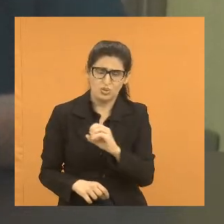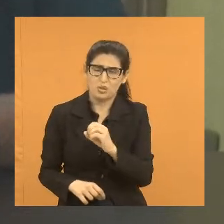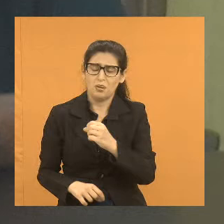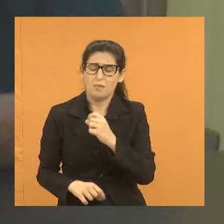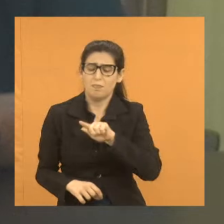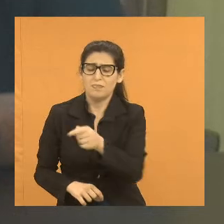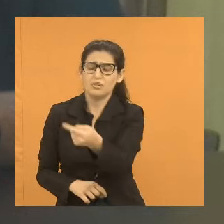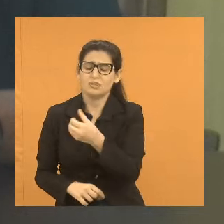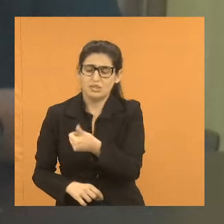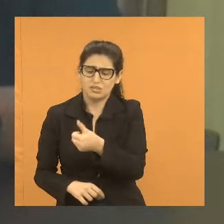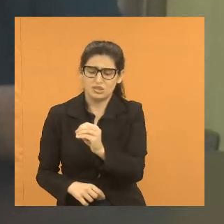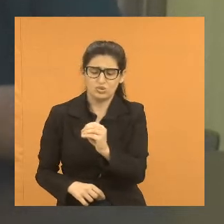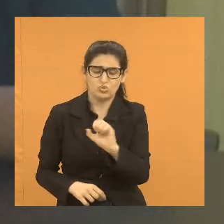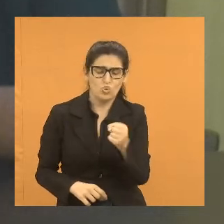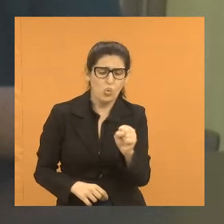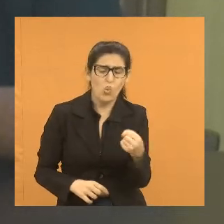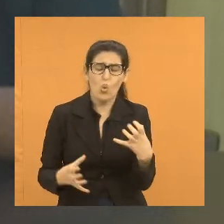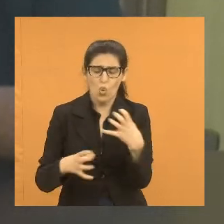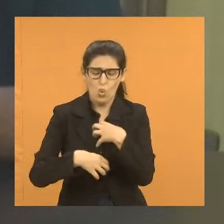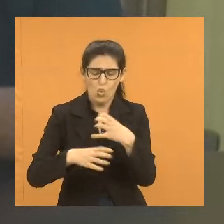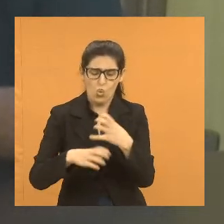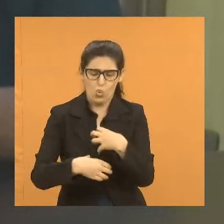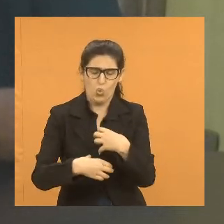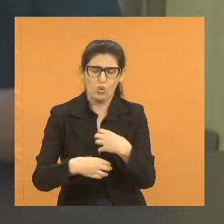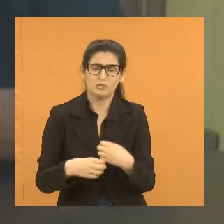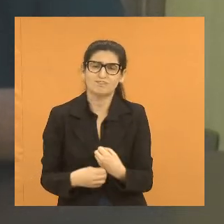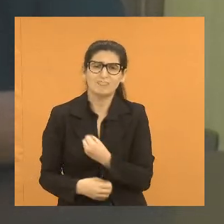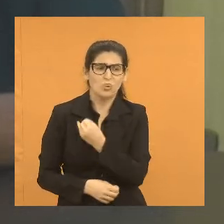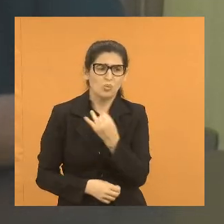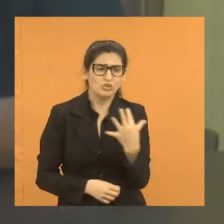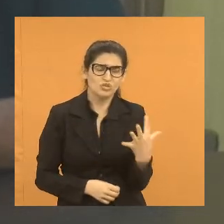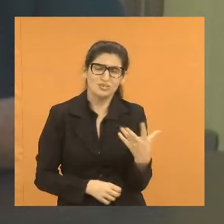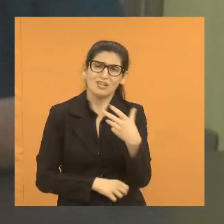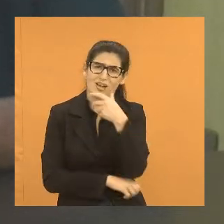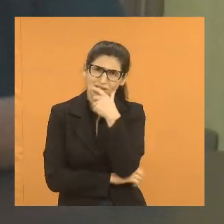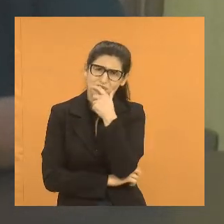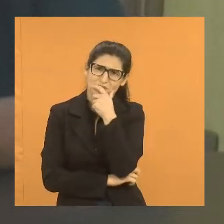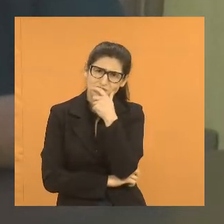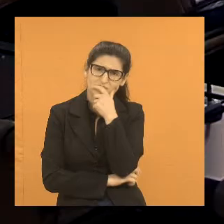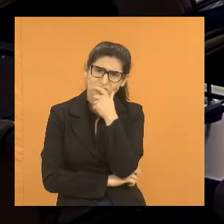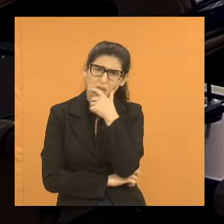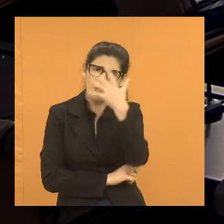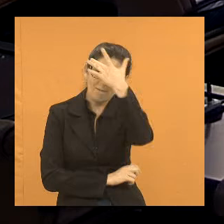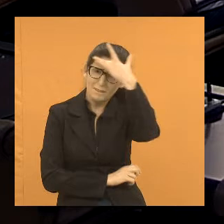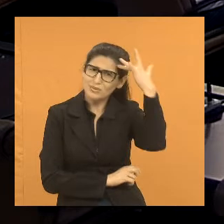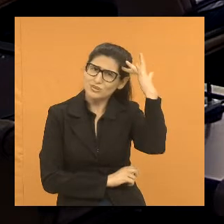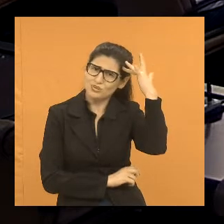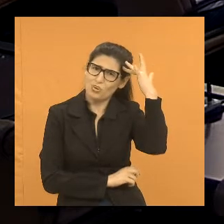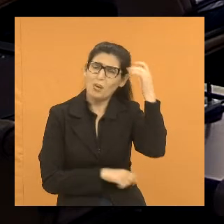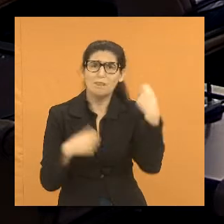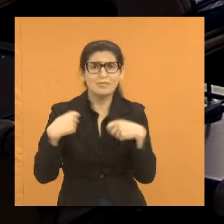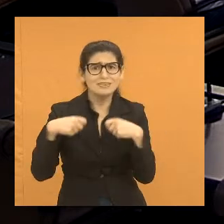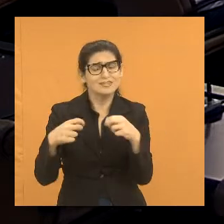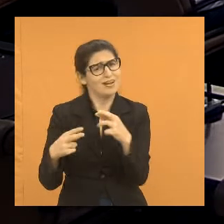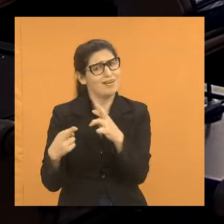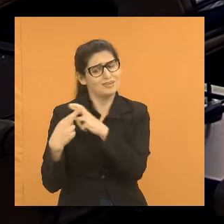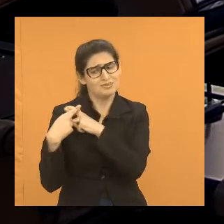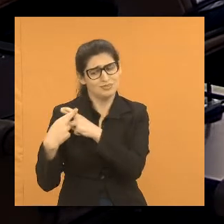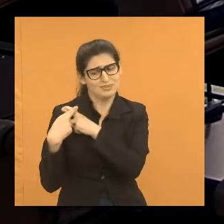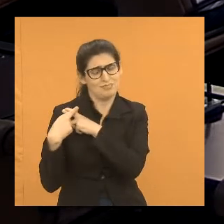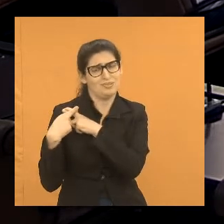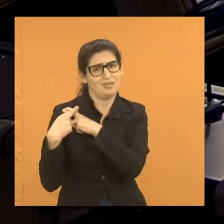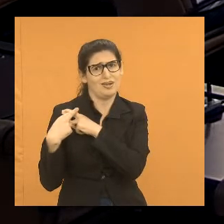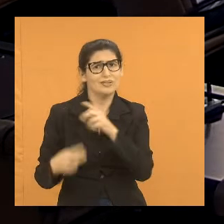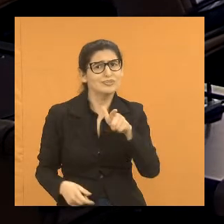1.608 consultas. Então, é um número assim, a gente tem que ver mesmo a consciência mesmo, e ver aonde que